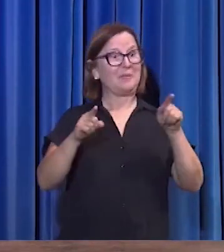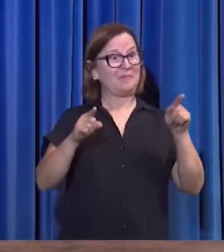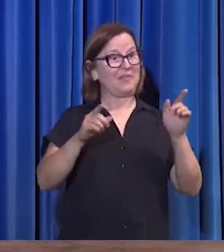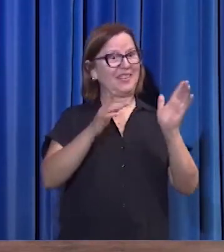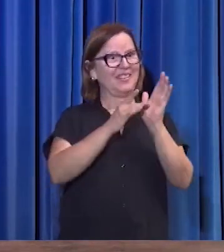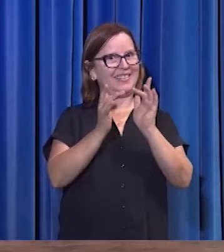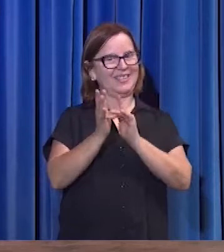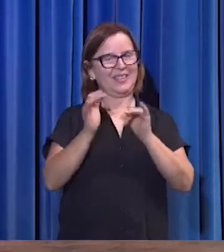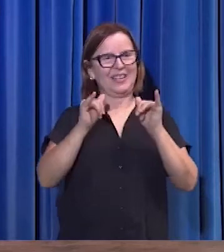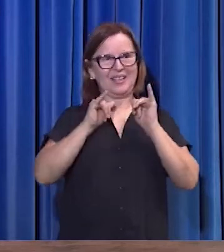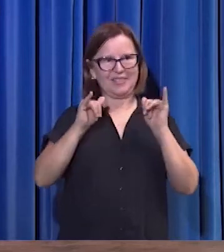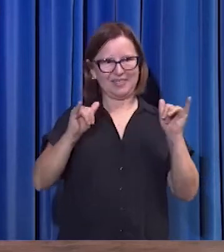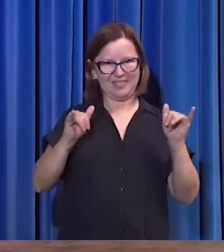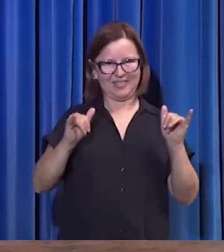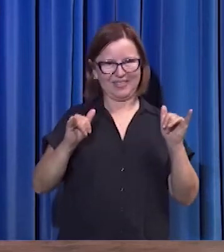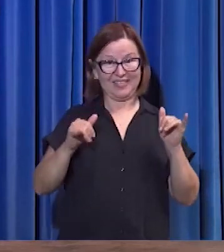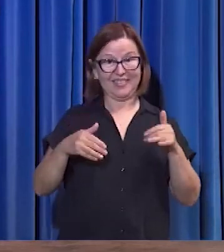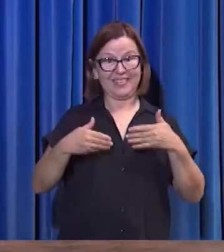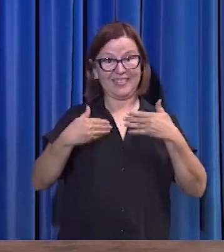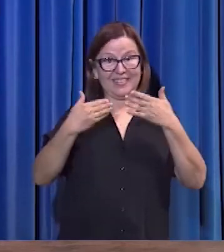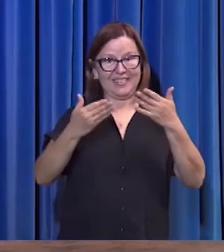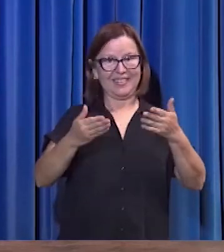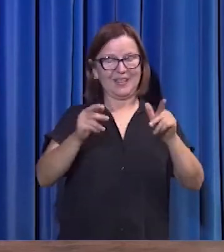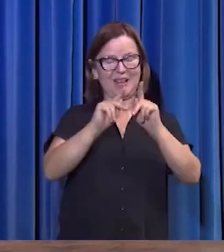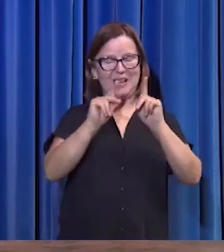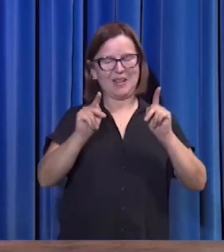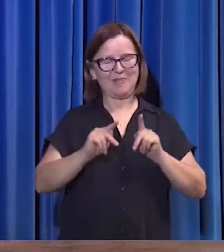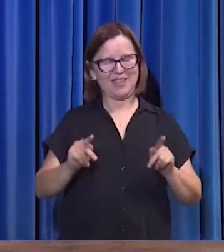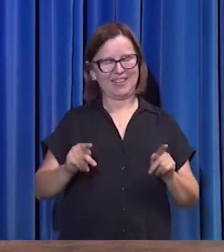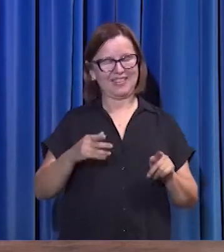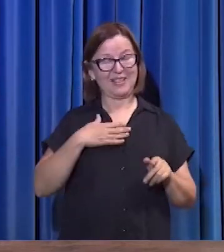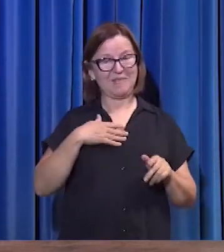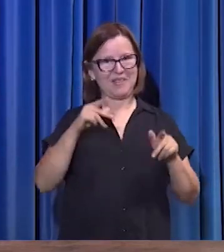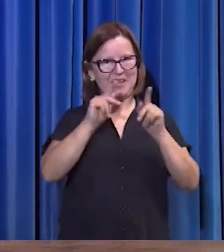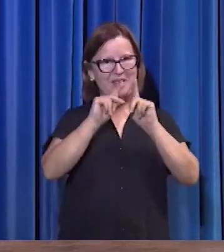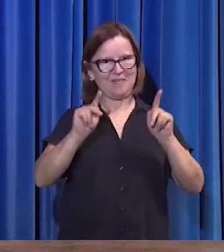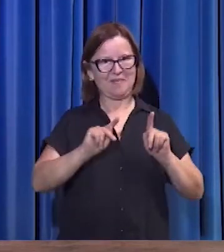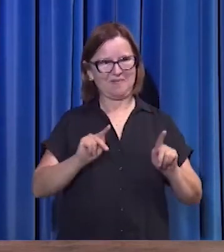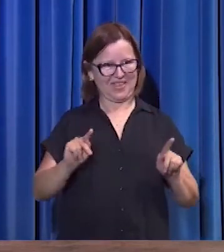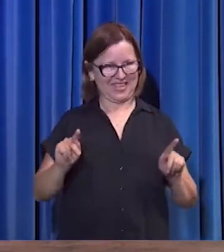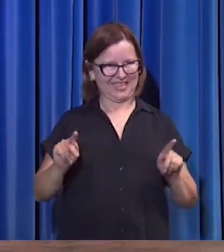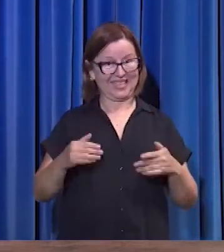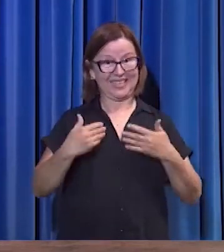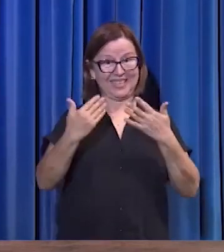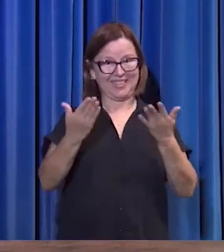discípulos: deixo-vos a paz. A minha paz vos dou.